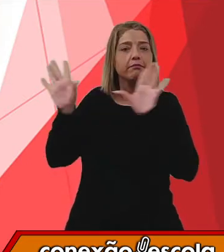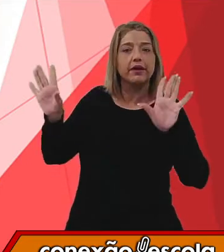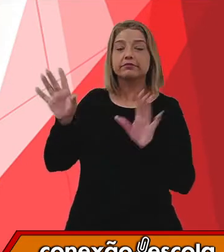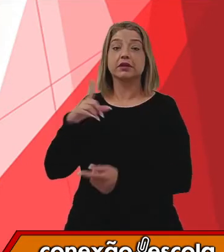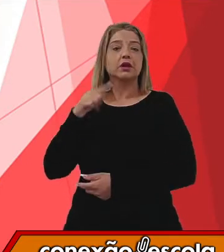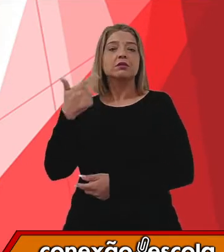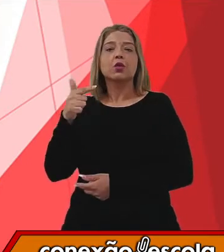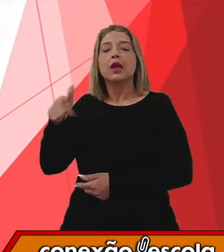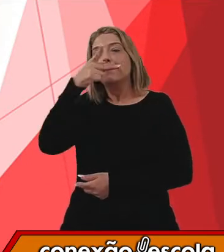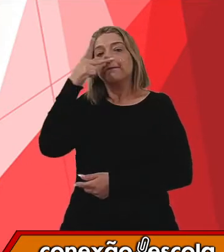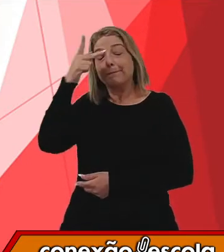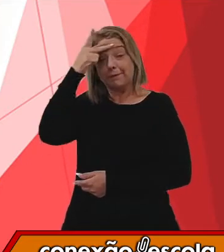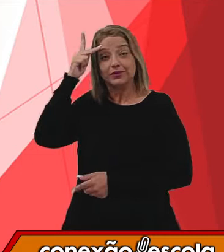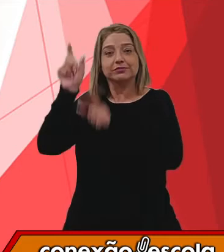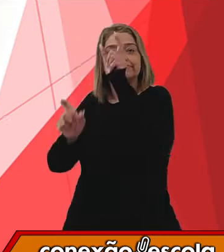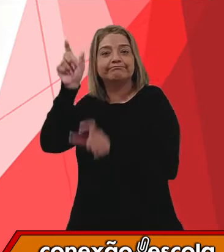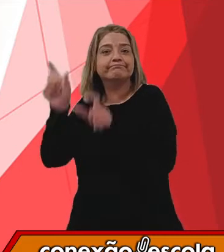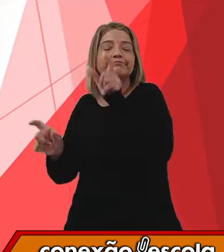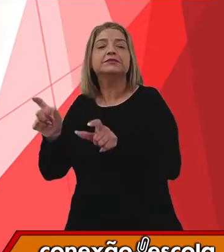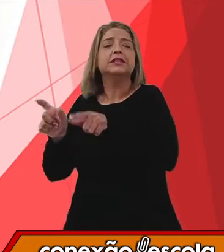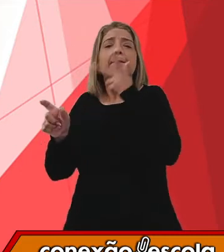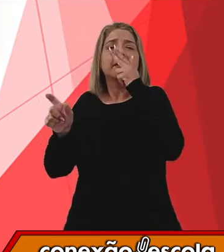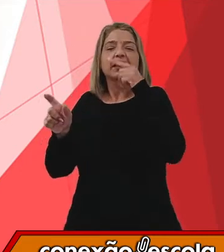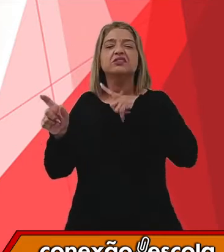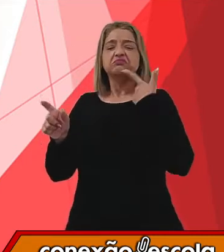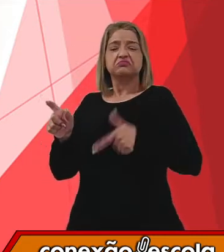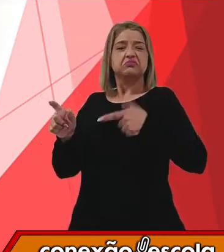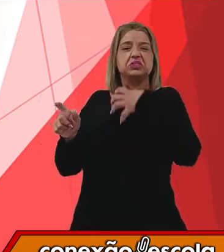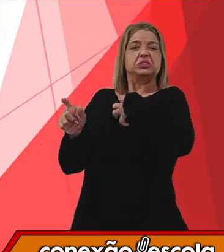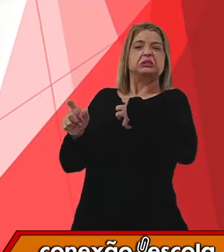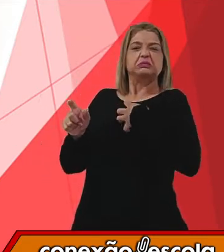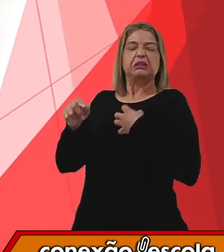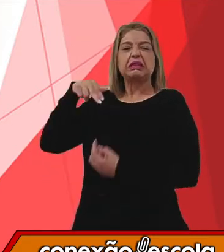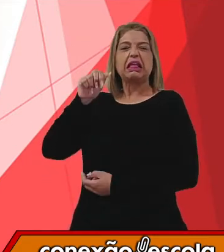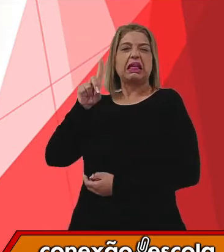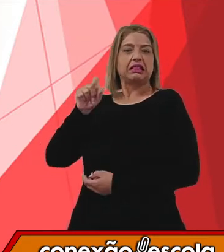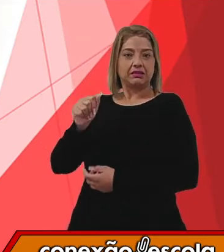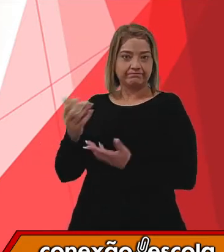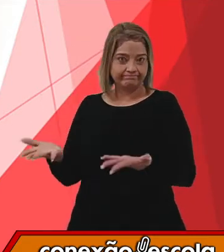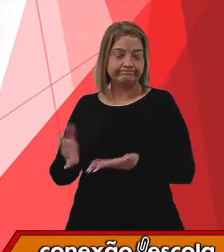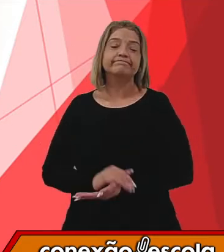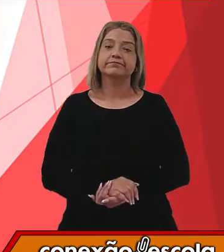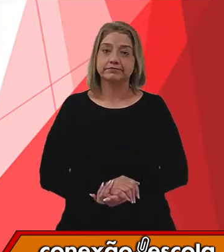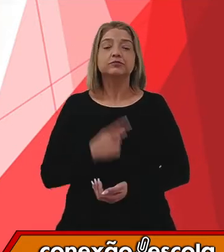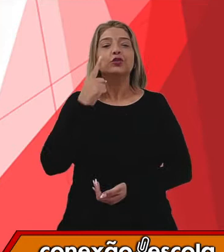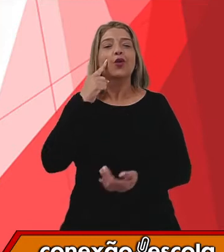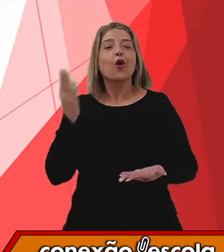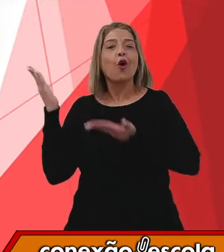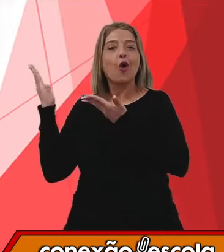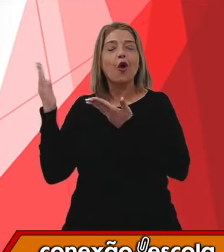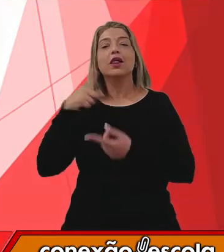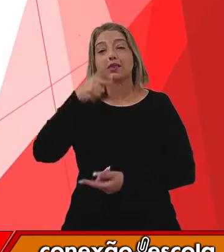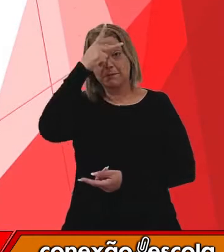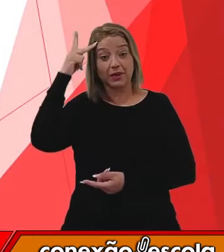deixava de ser considerado uma pessoa e era visto como algo sem sentimentos humanos. Nessa imagem, vemos o